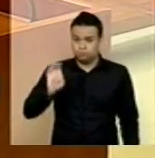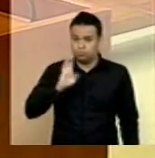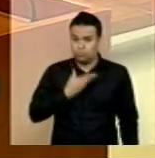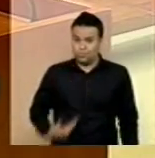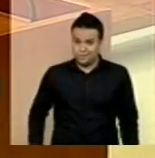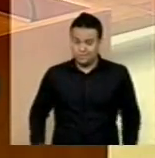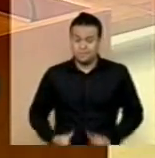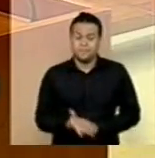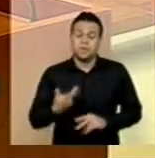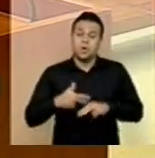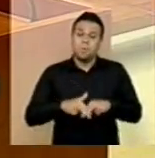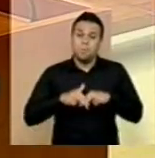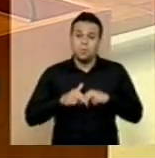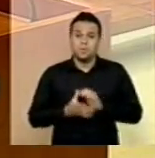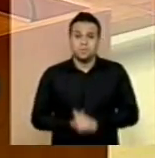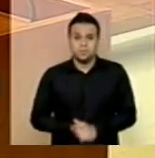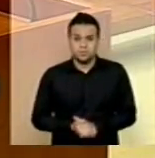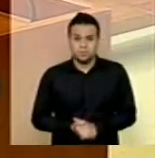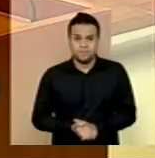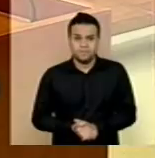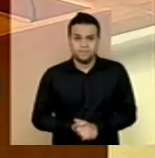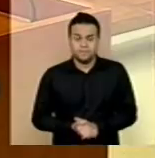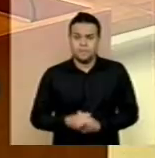Nesse sentido, o primeiro tópico